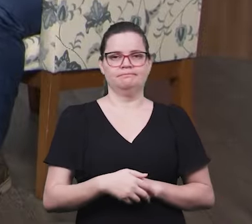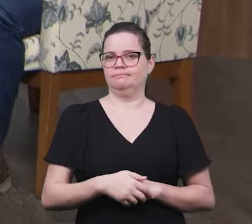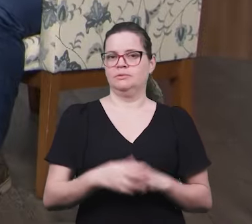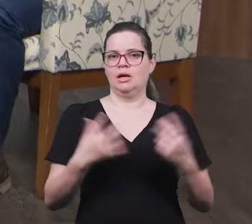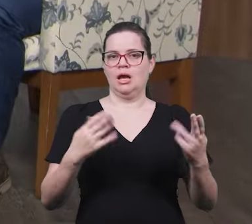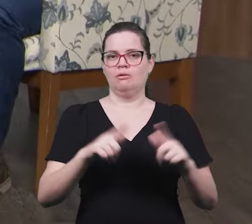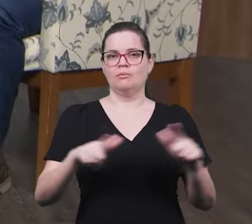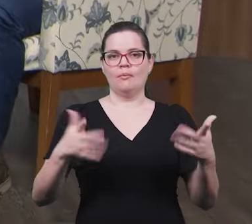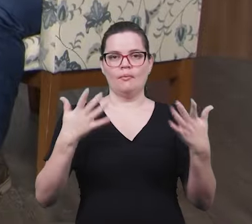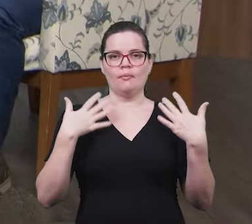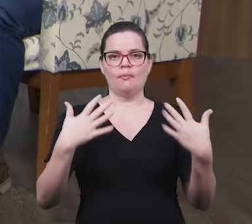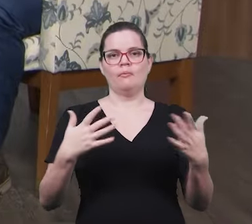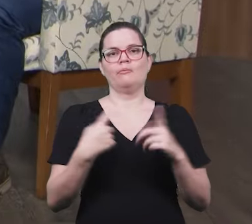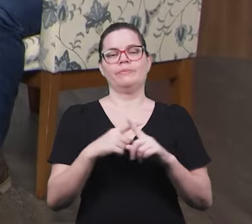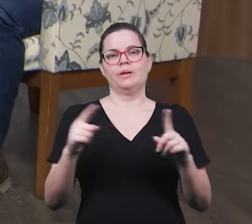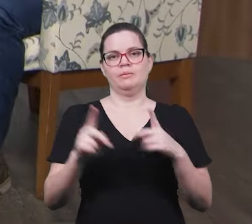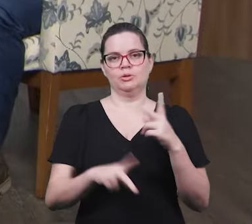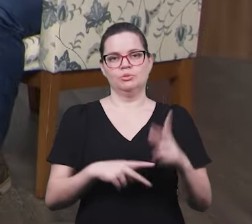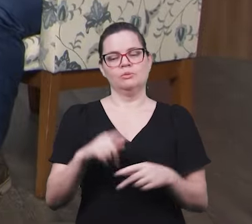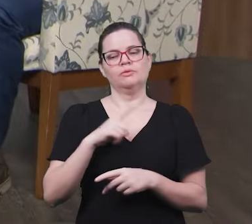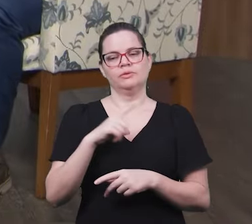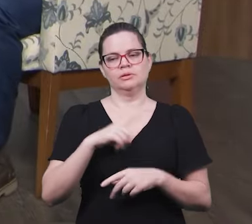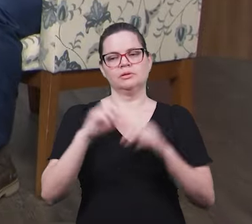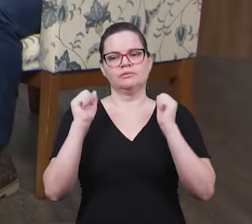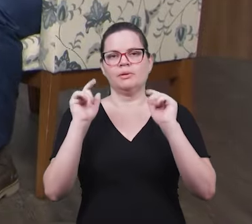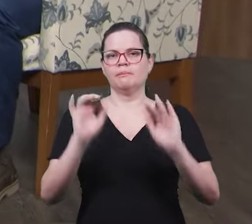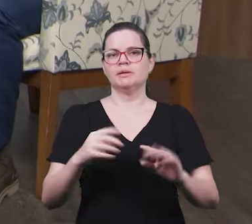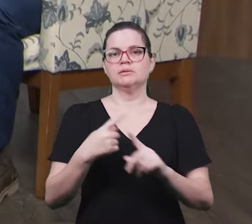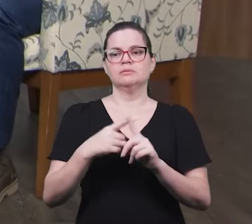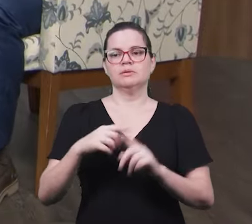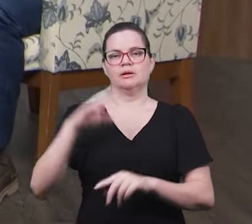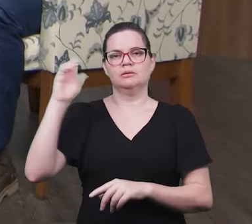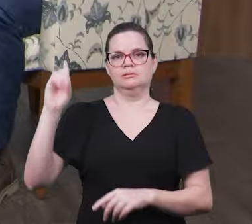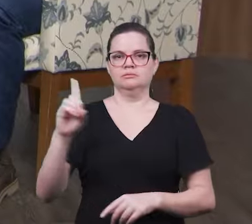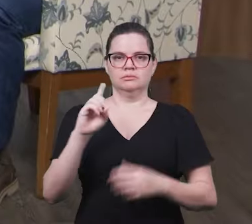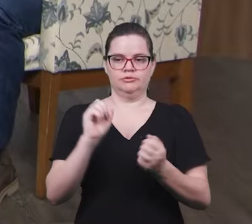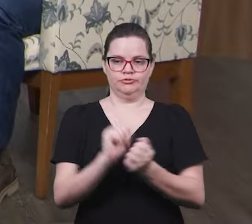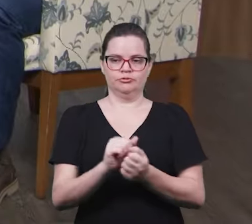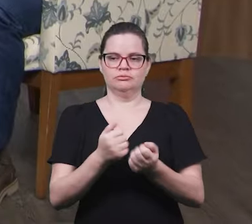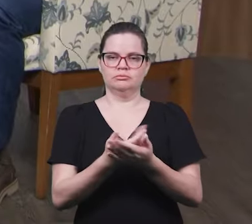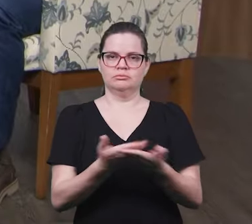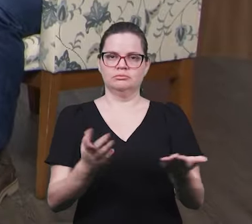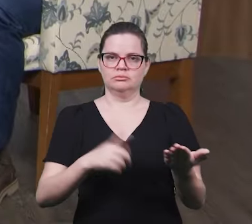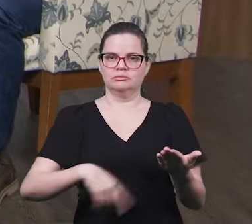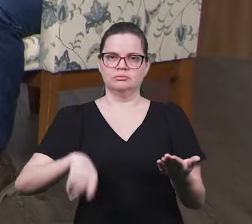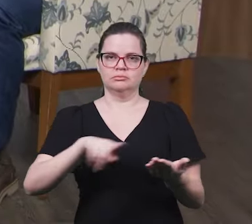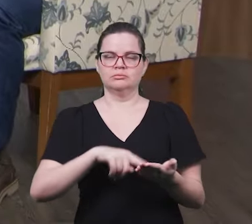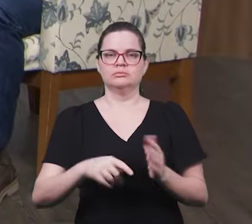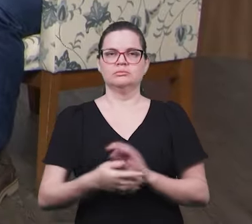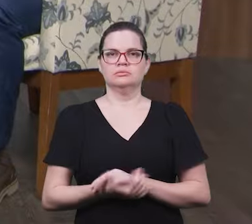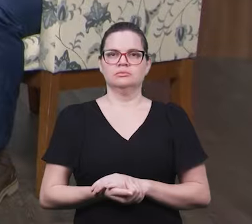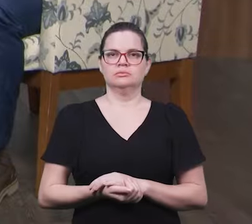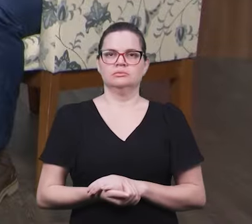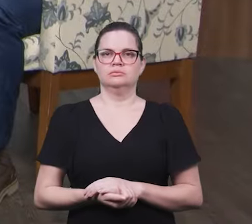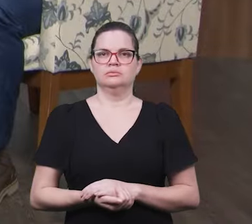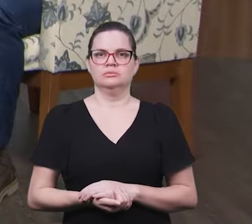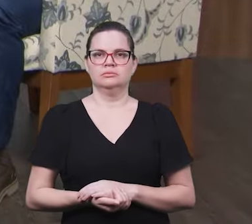mas o povo obteve recurso, né? E o povo obteve a sua subsistência